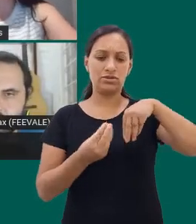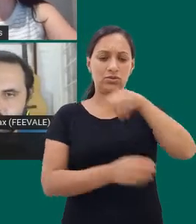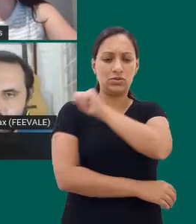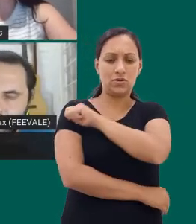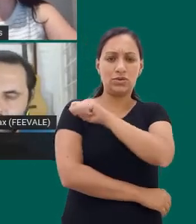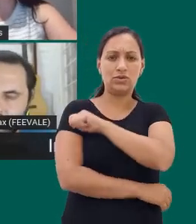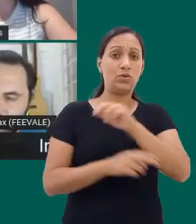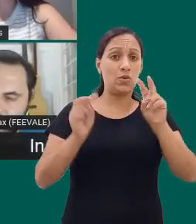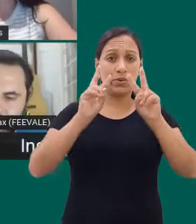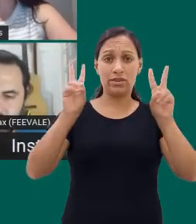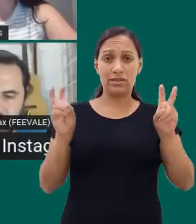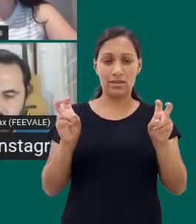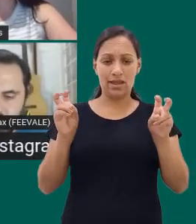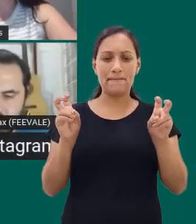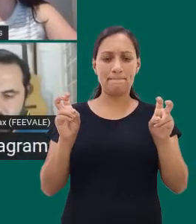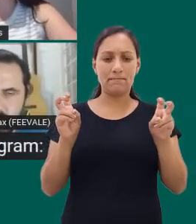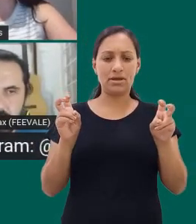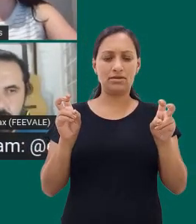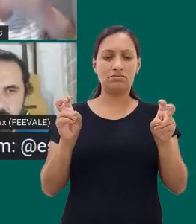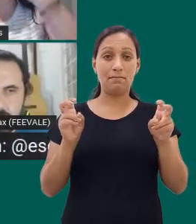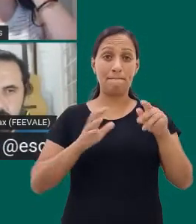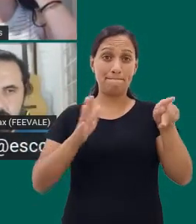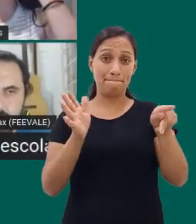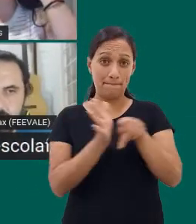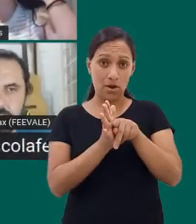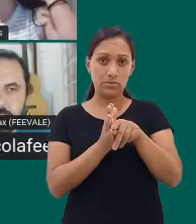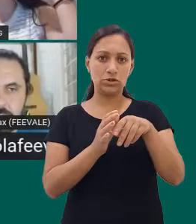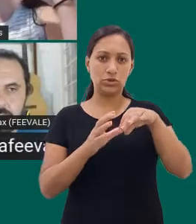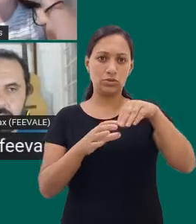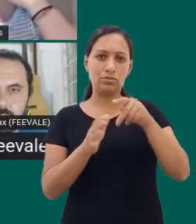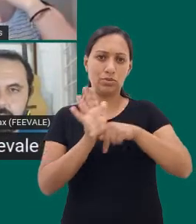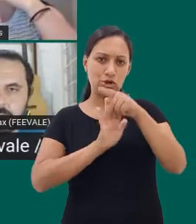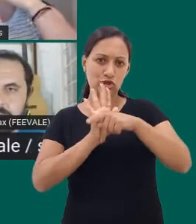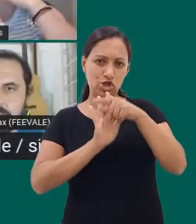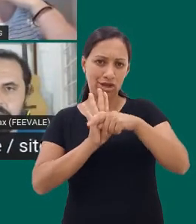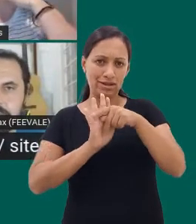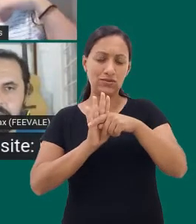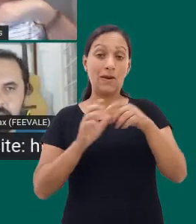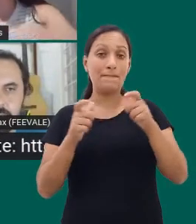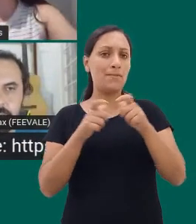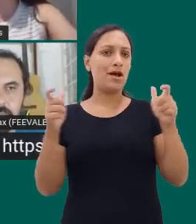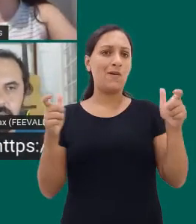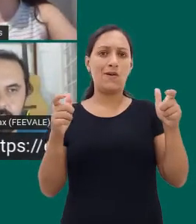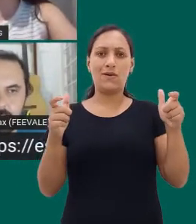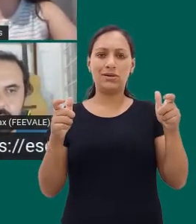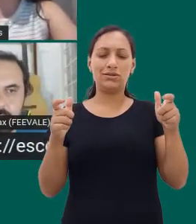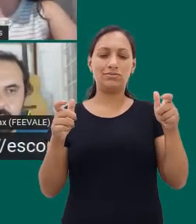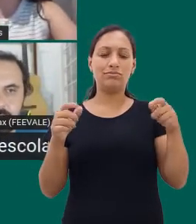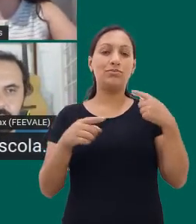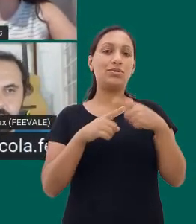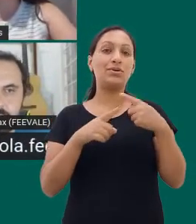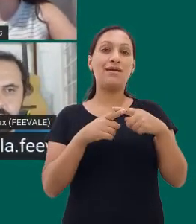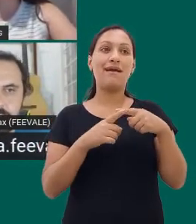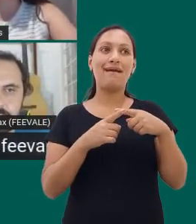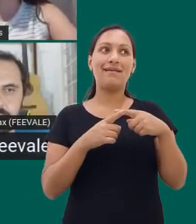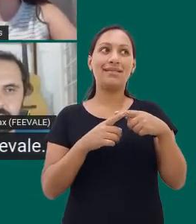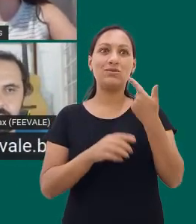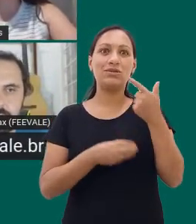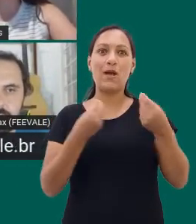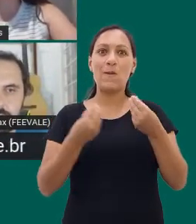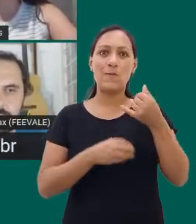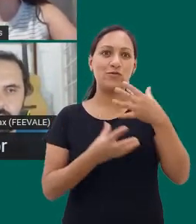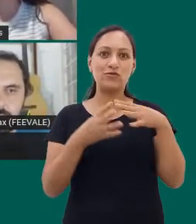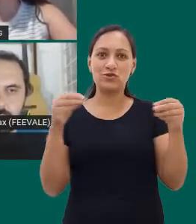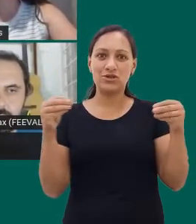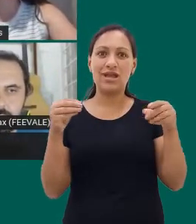o tema, daí o tema do projeto, ele é muito maior, porque inevitavelmente ele vai se envolver com esse